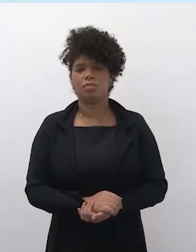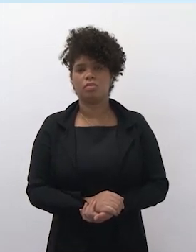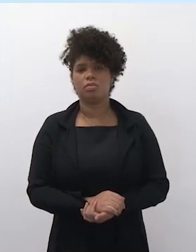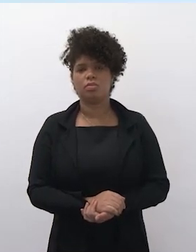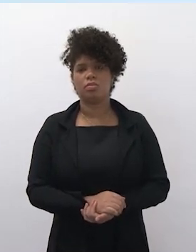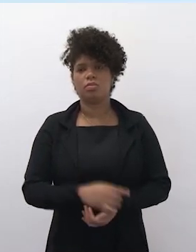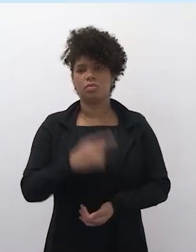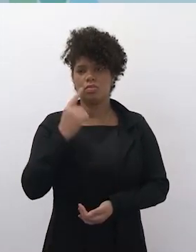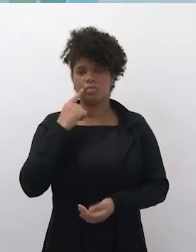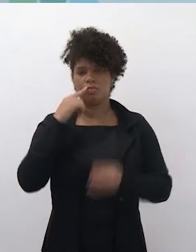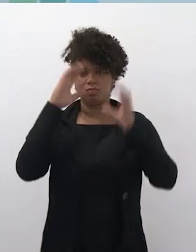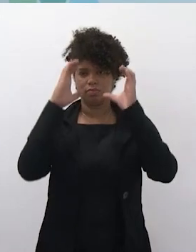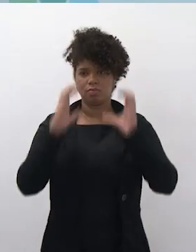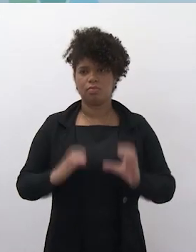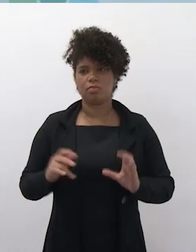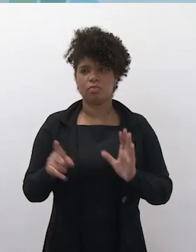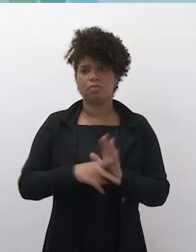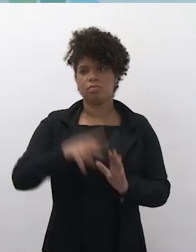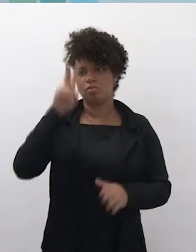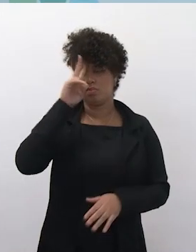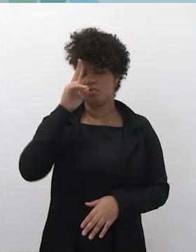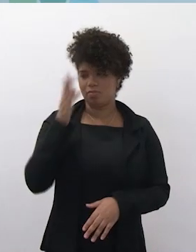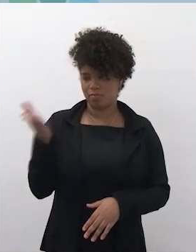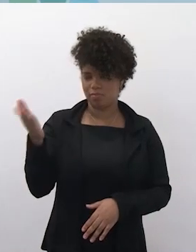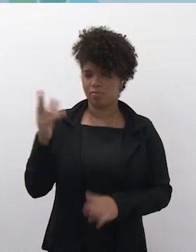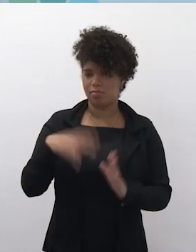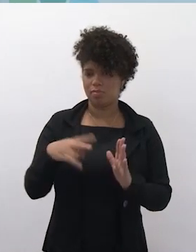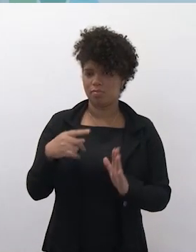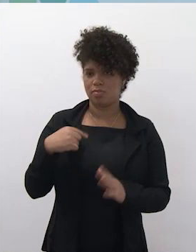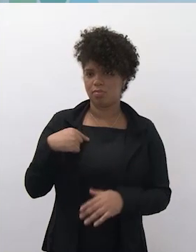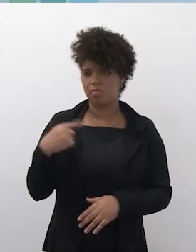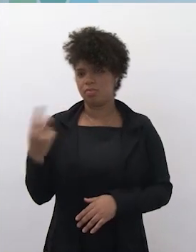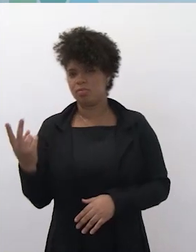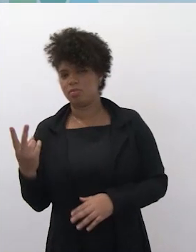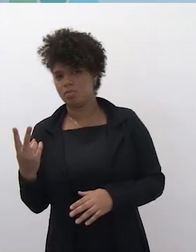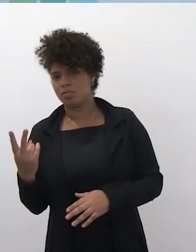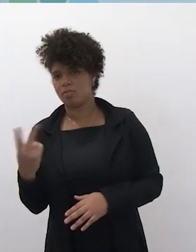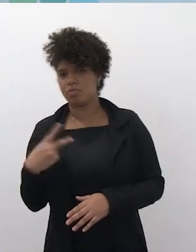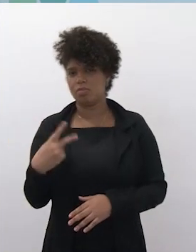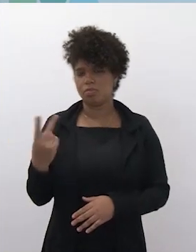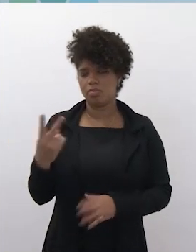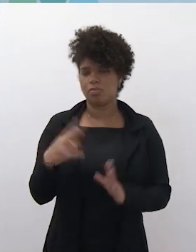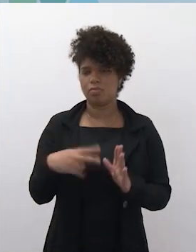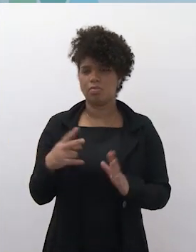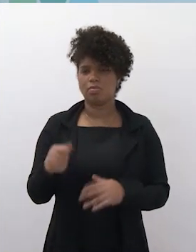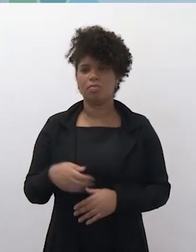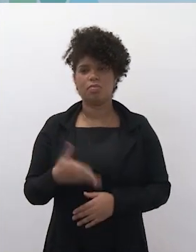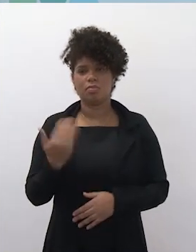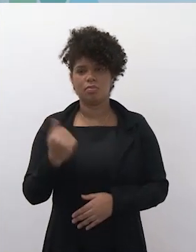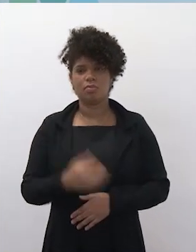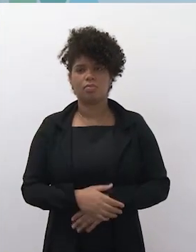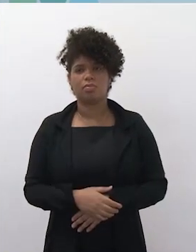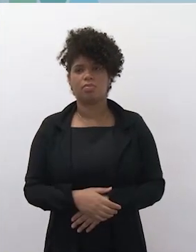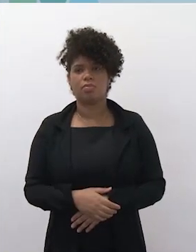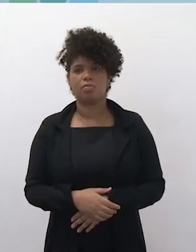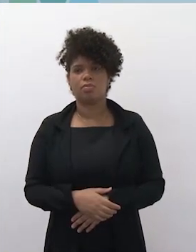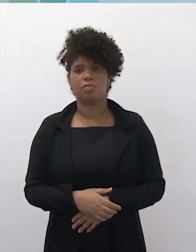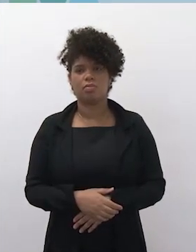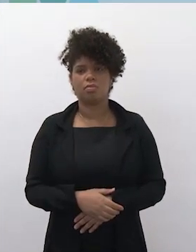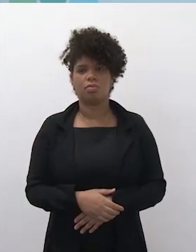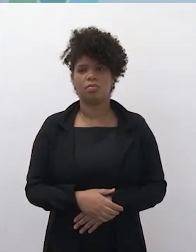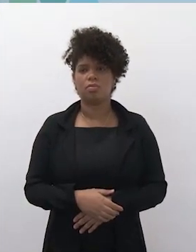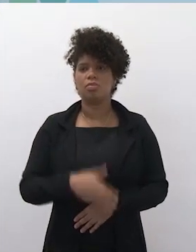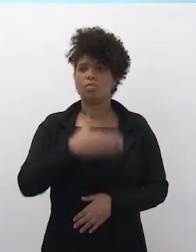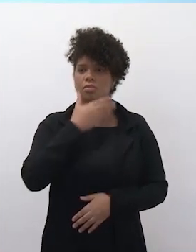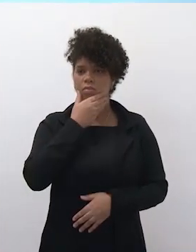Cidadania e história brasileira. Agora é com você, Fabi, a gente vai fazendo esse revezamento. Então, bora lá, né? Porque ainda de acordo com o José Murilo